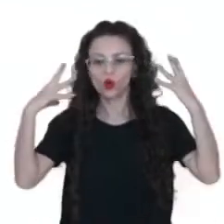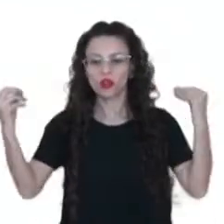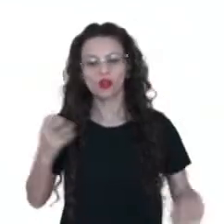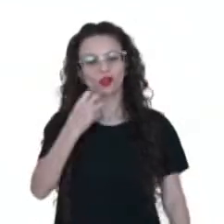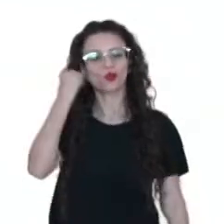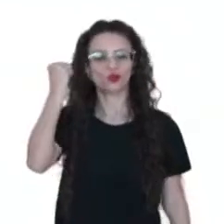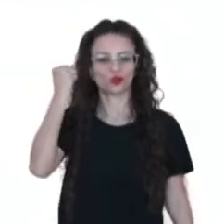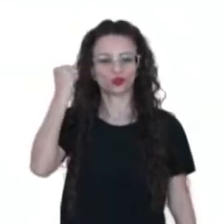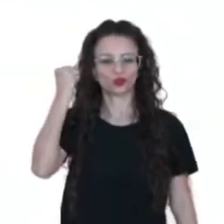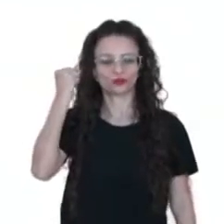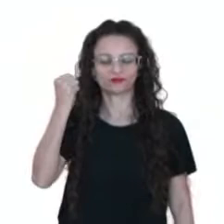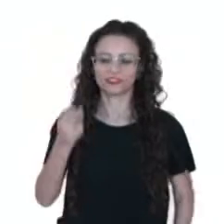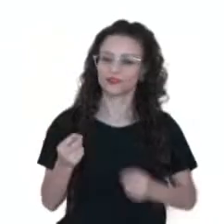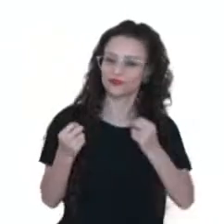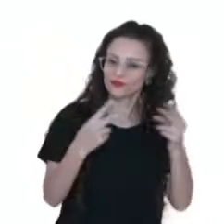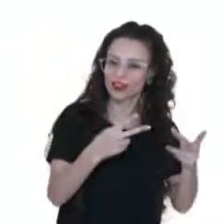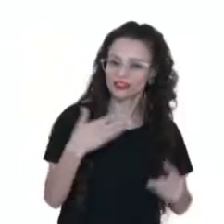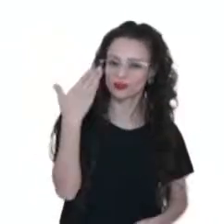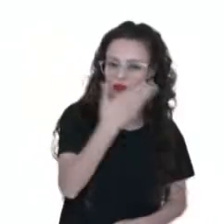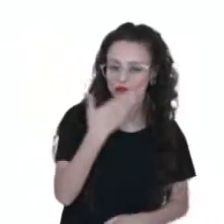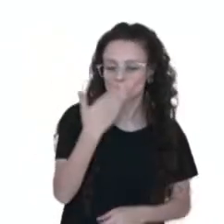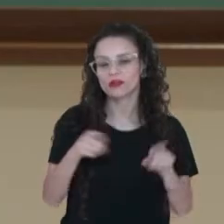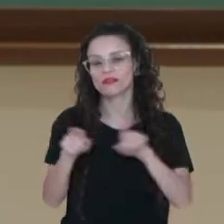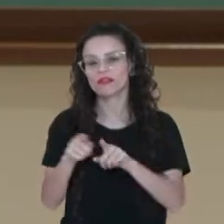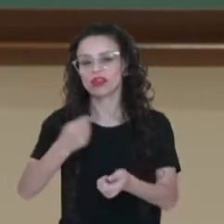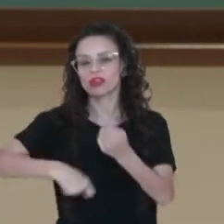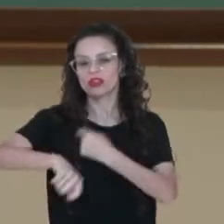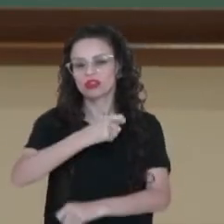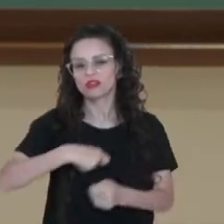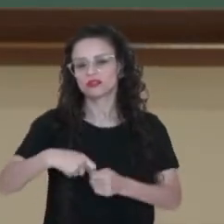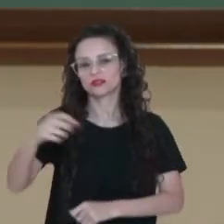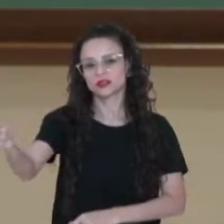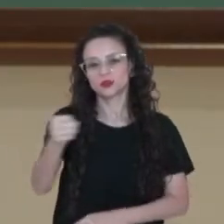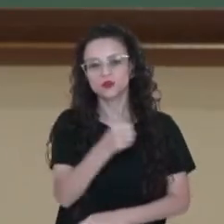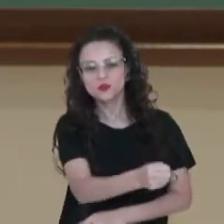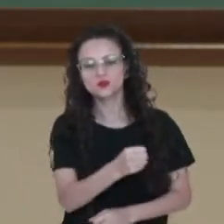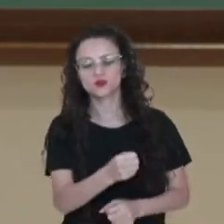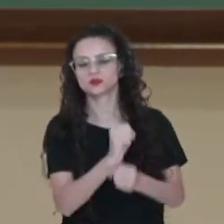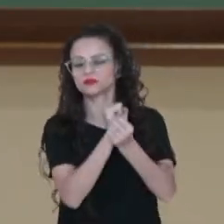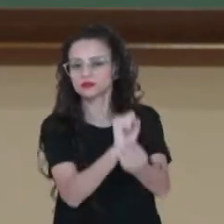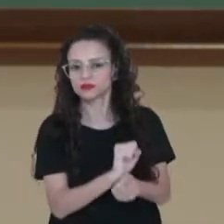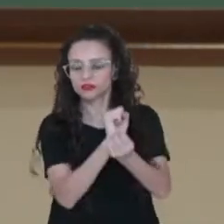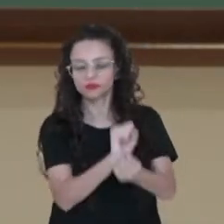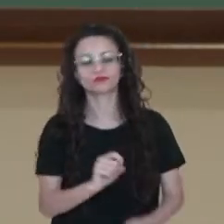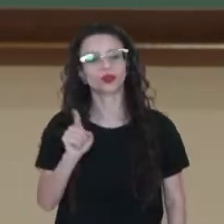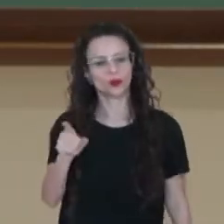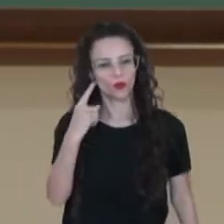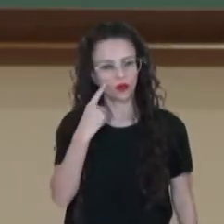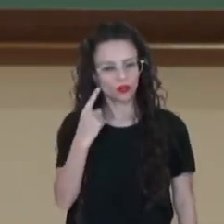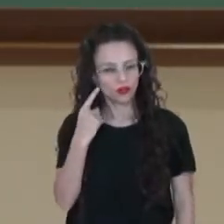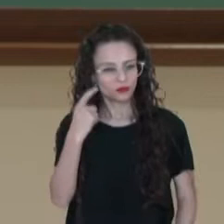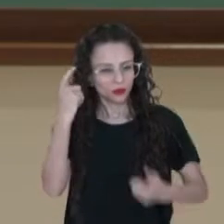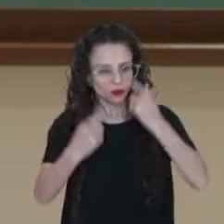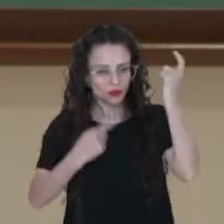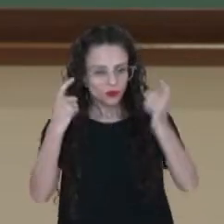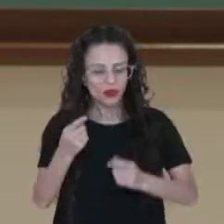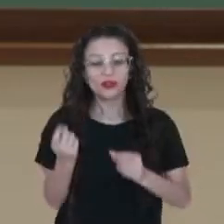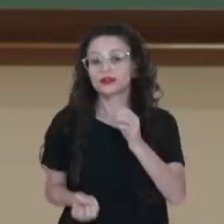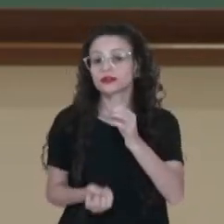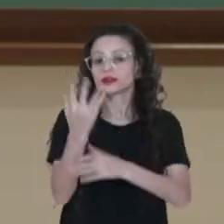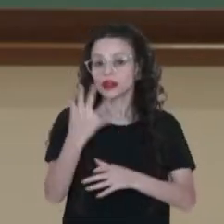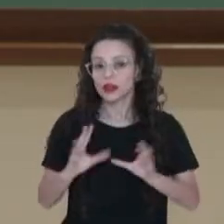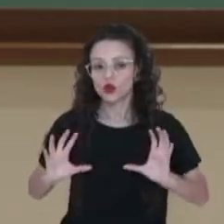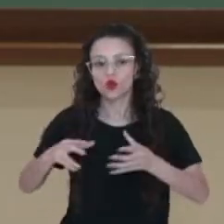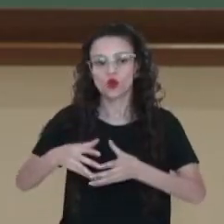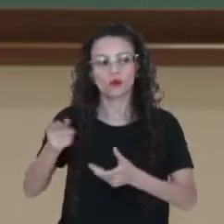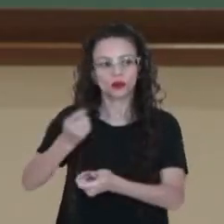a venda do açúcar e com o comércio de escravizados. Veja que interessante, eles tiveram a preocupação, a partir do momento que criaram a Companhia